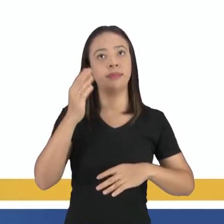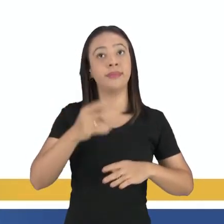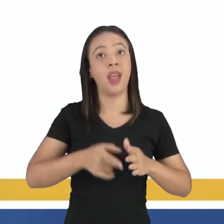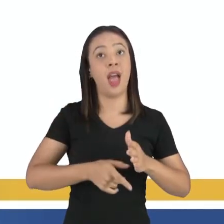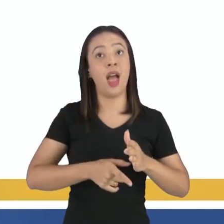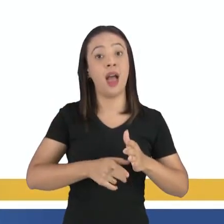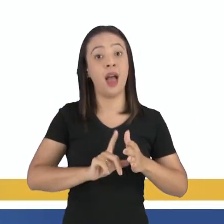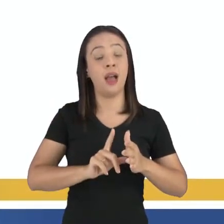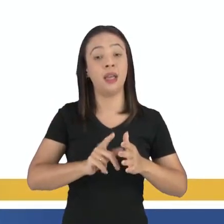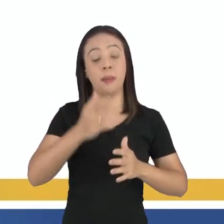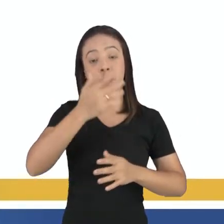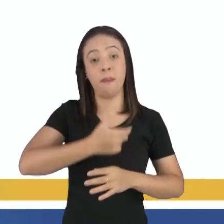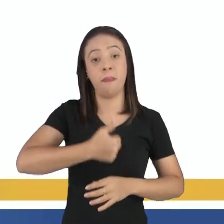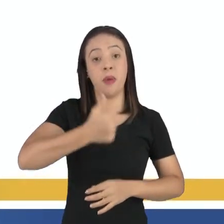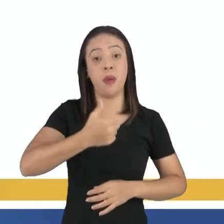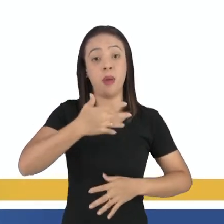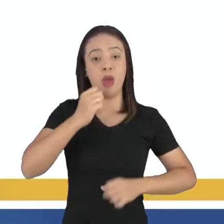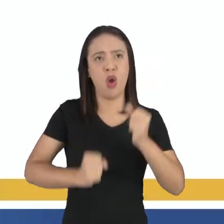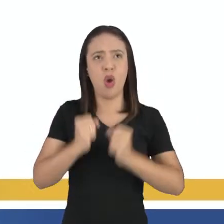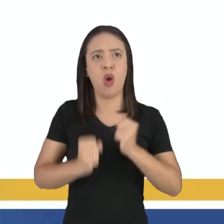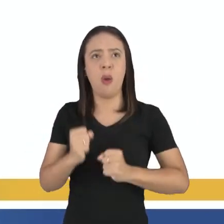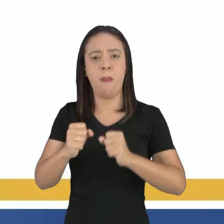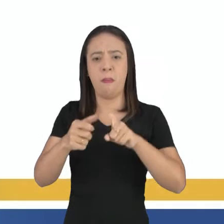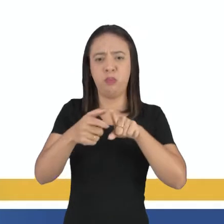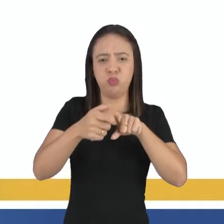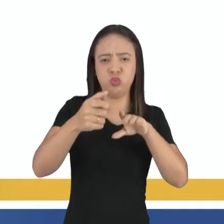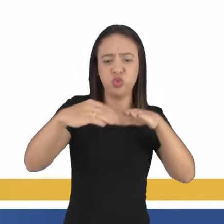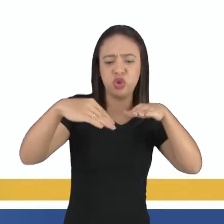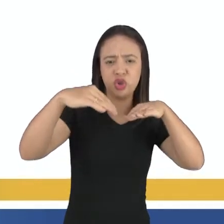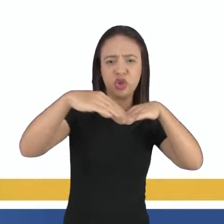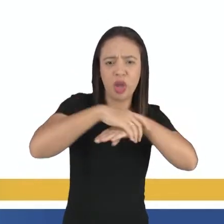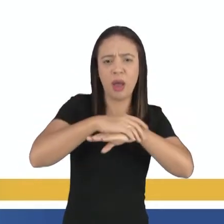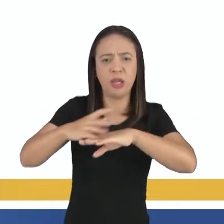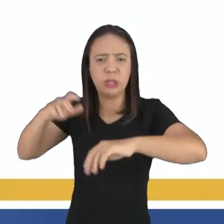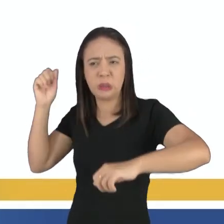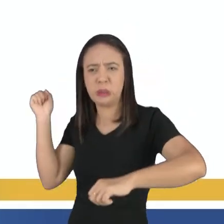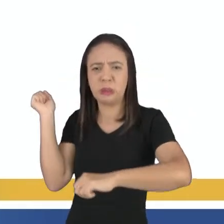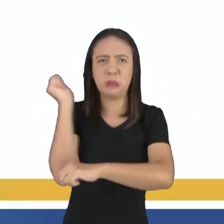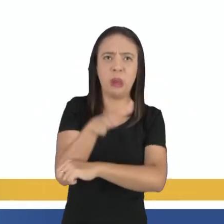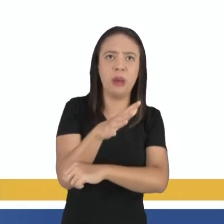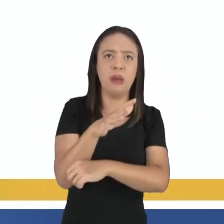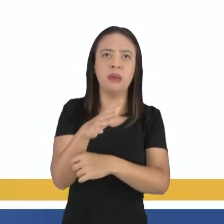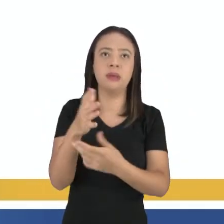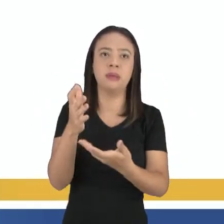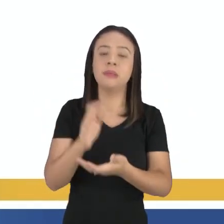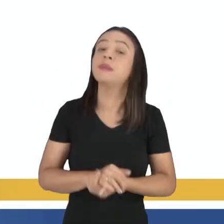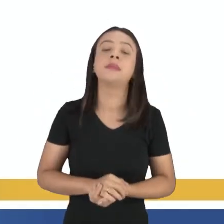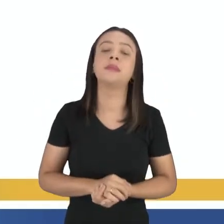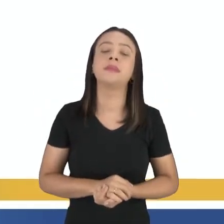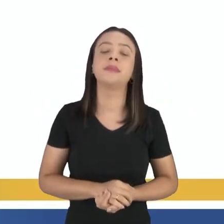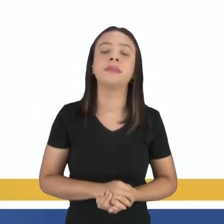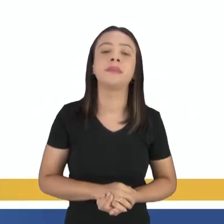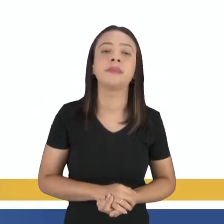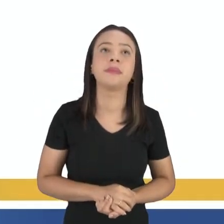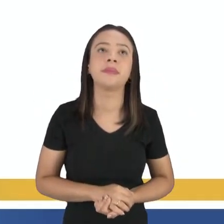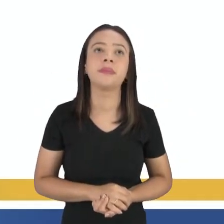tênis em minha direção. E aí, qual é a função sintática que nós temos aí presente? Quem sabe?